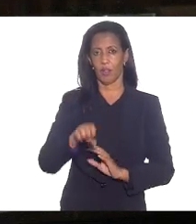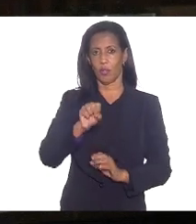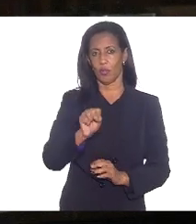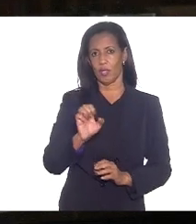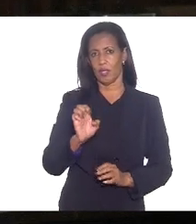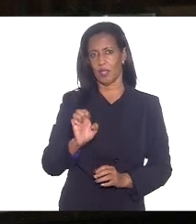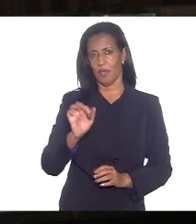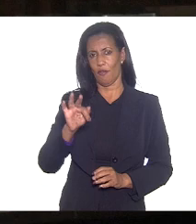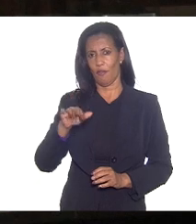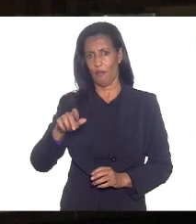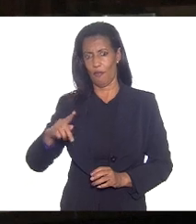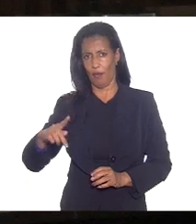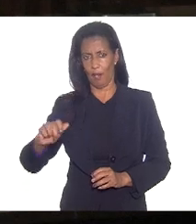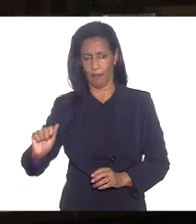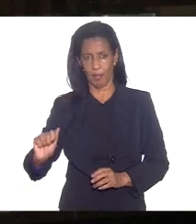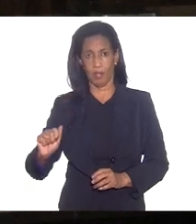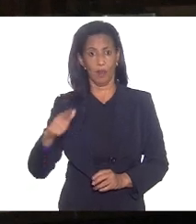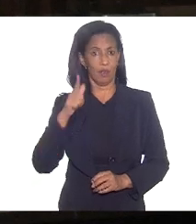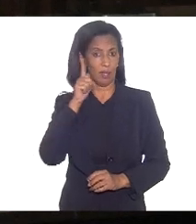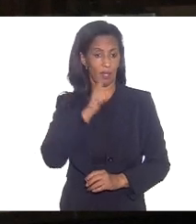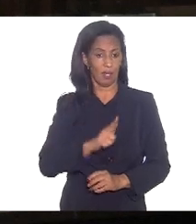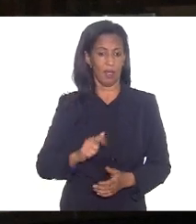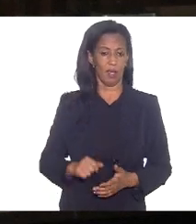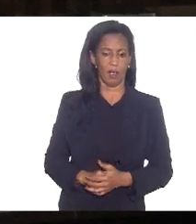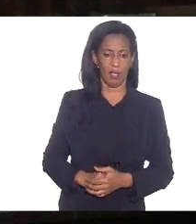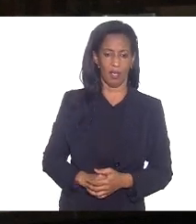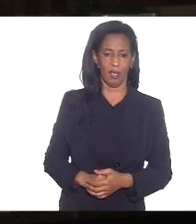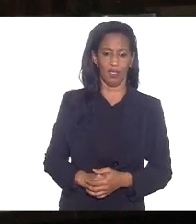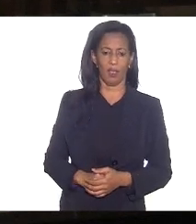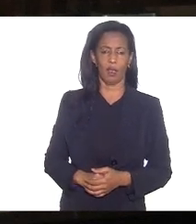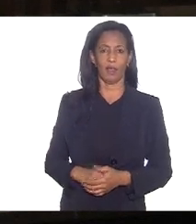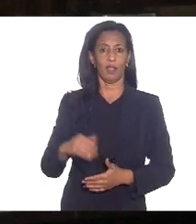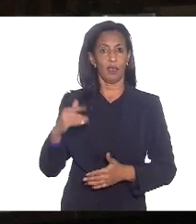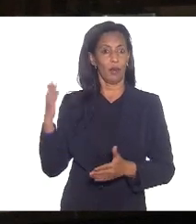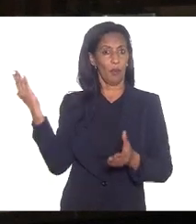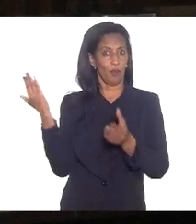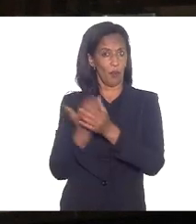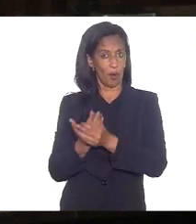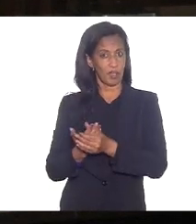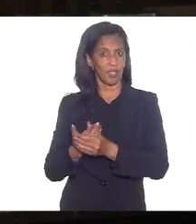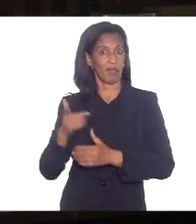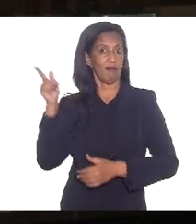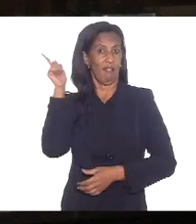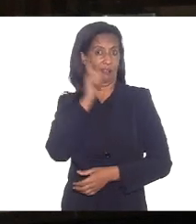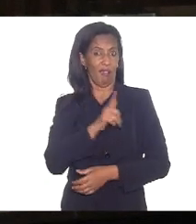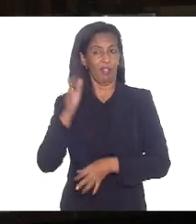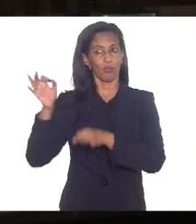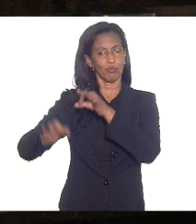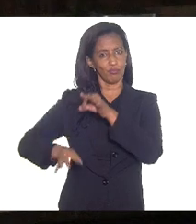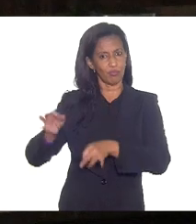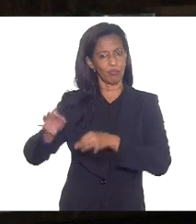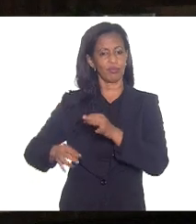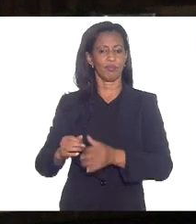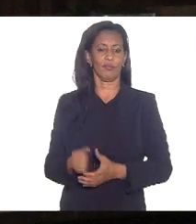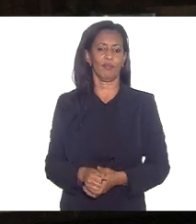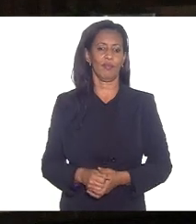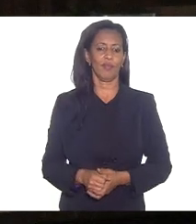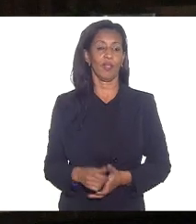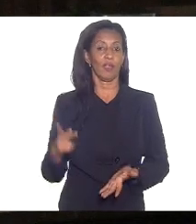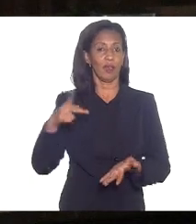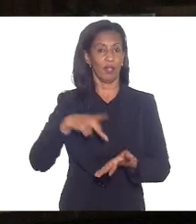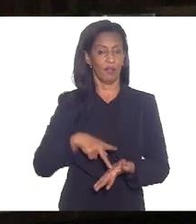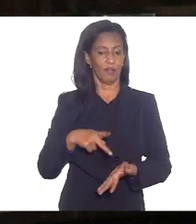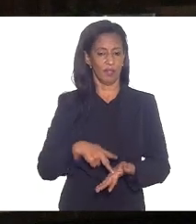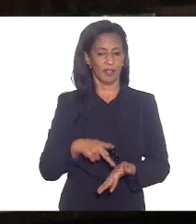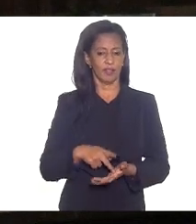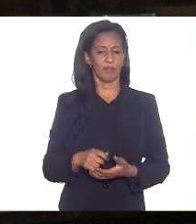CEFAP e ganharam com seus processos transitados e julgados. Que, na